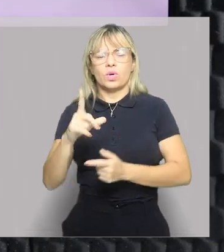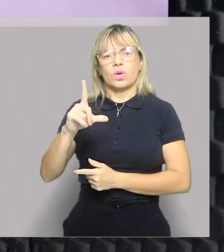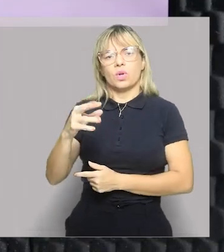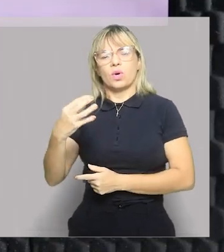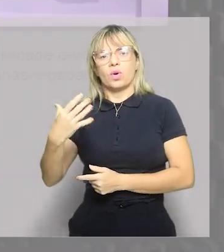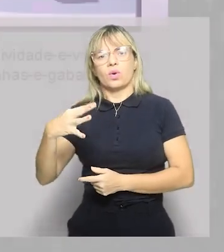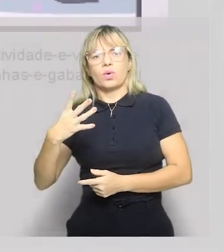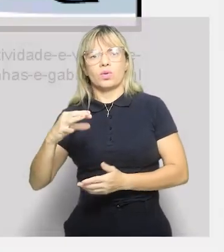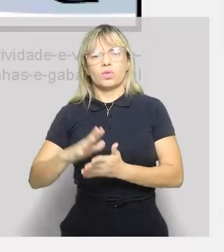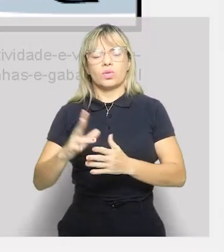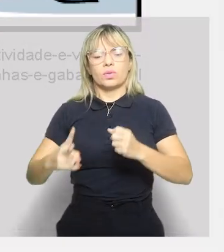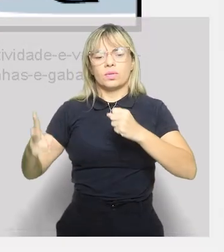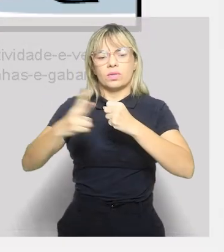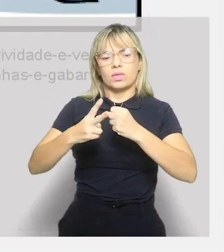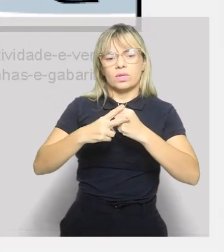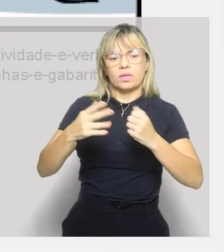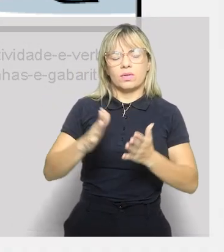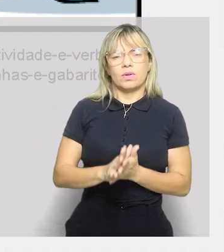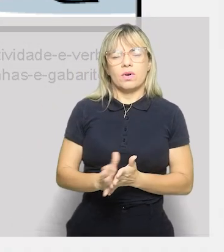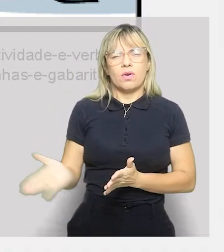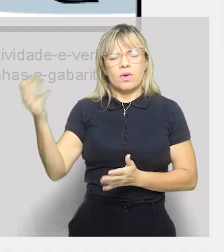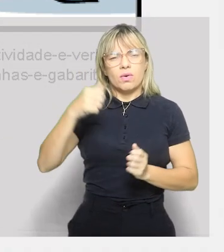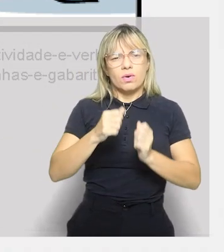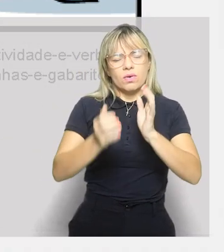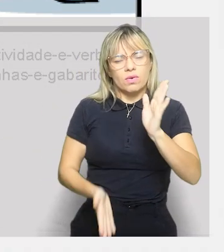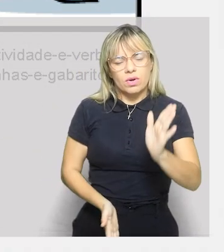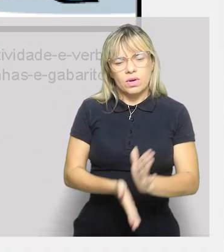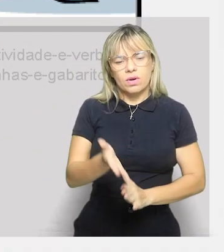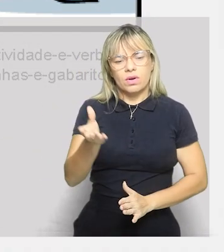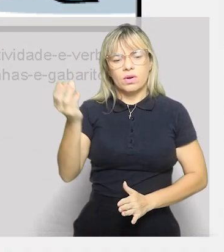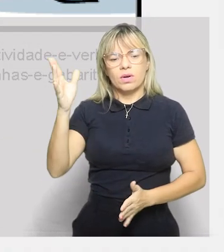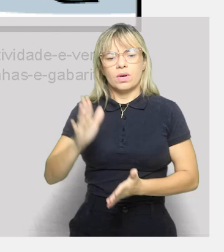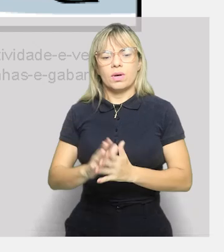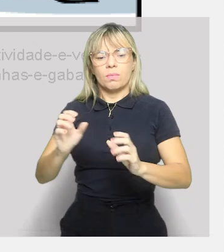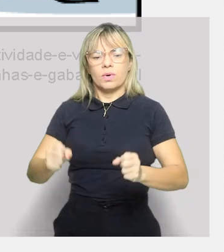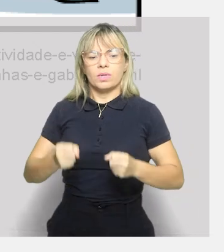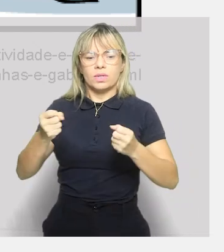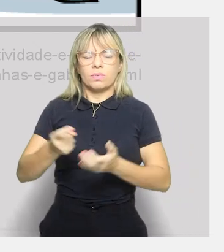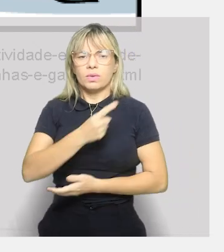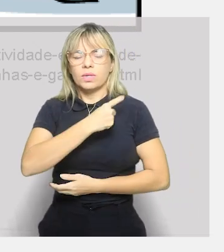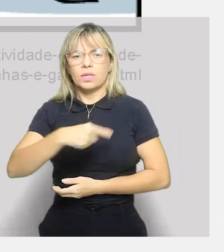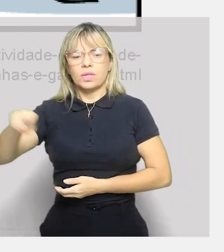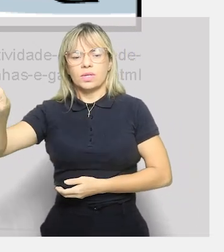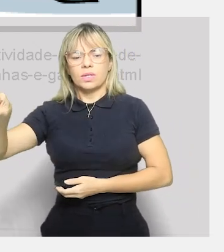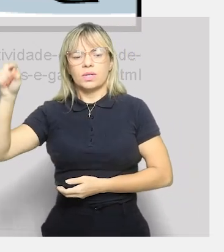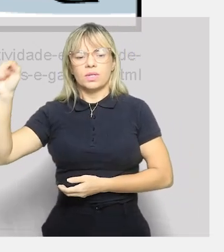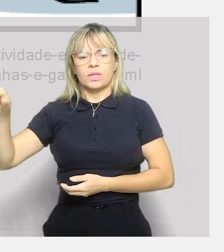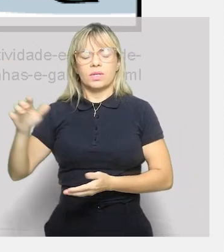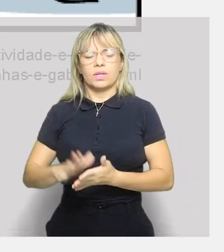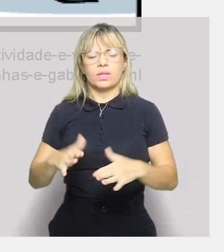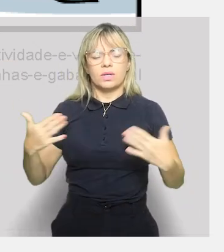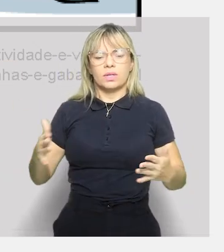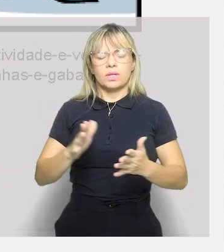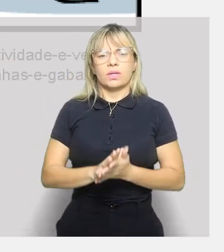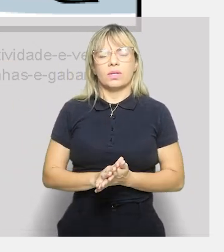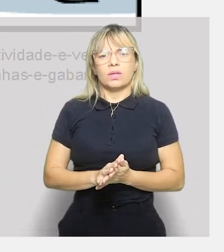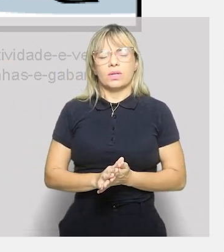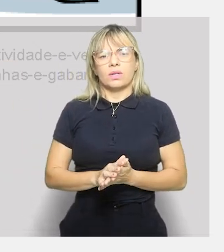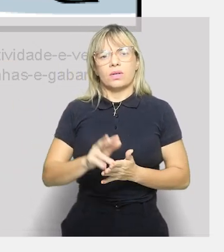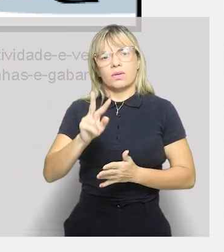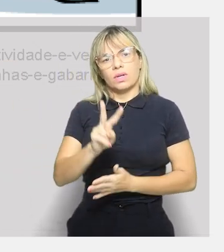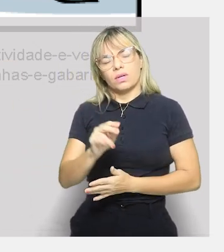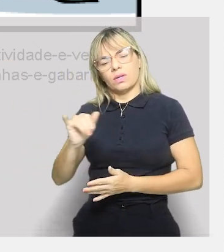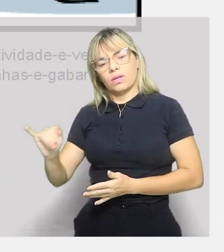Vamos viajar e podemos ir. Viajar é um verbo intransitivo e podemos